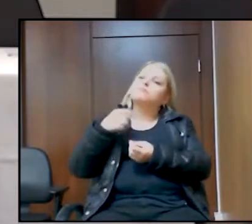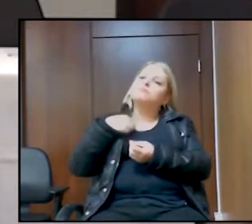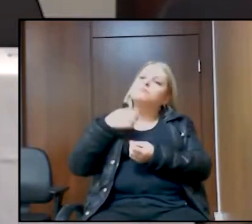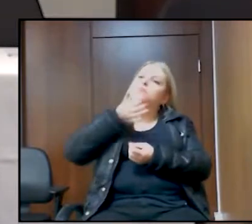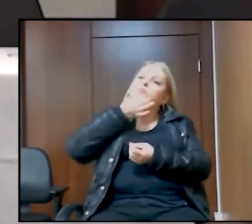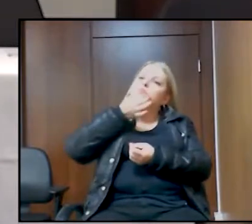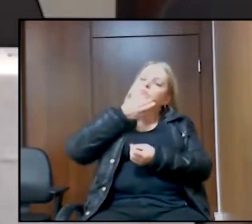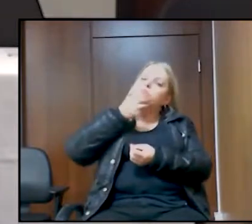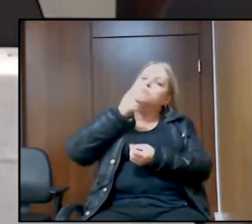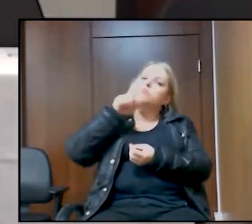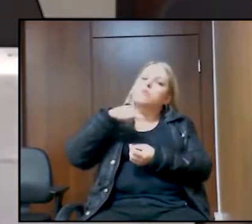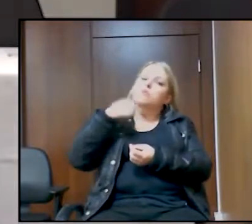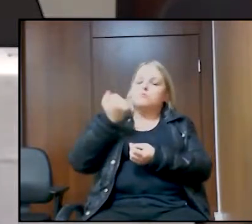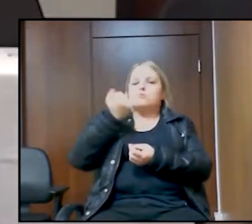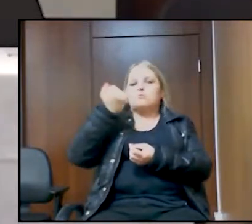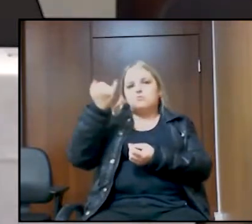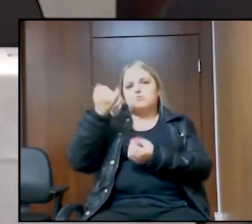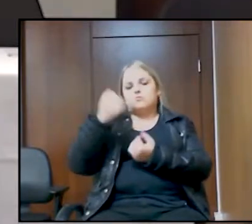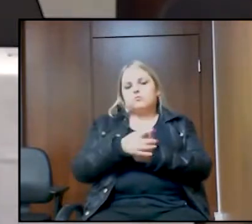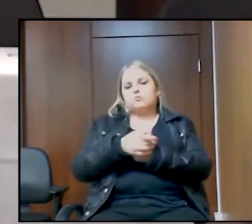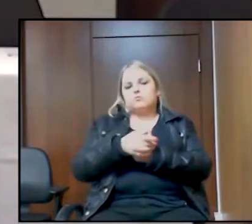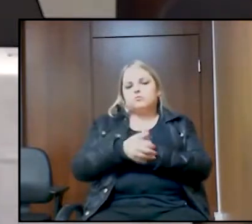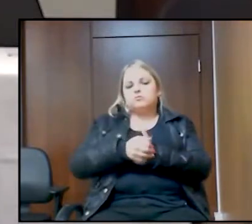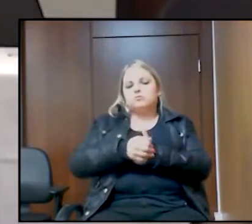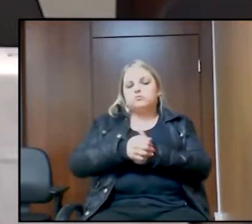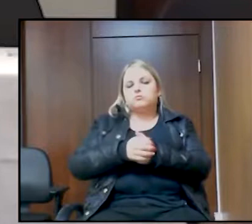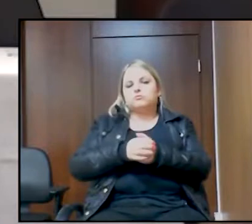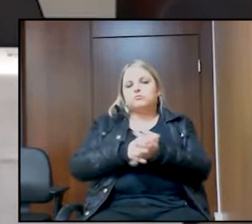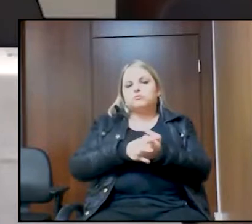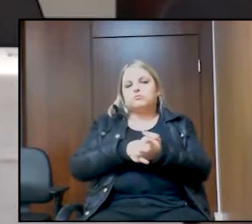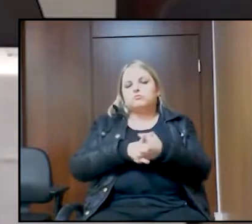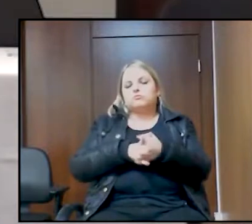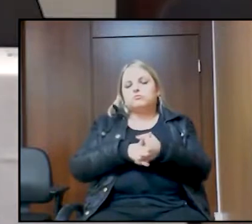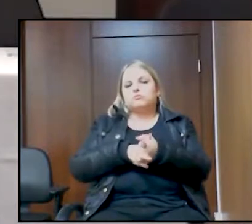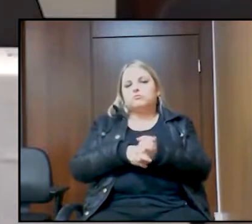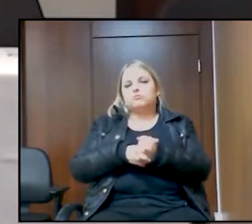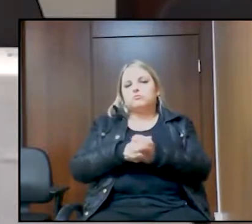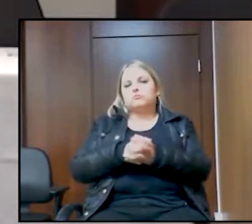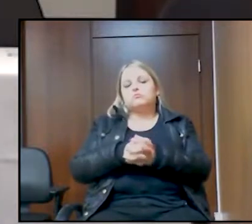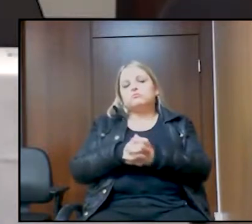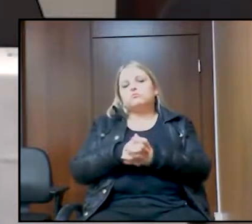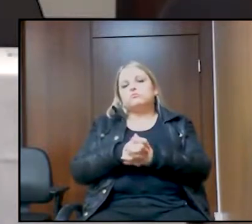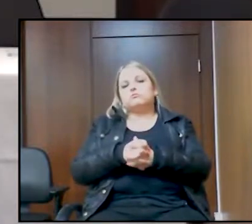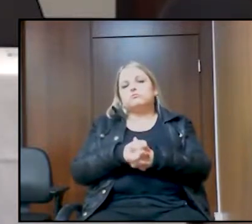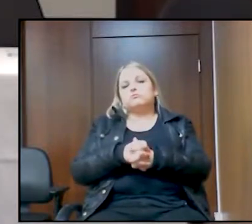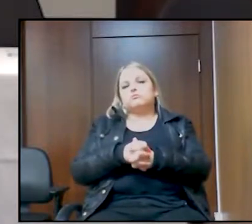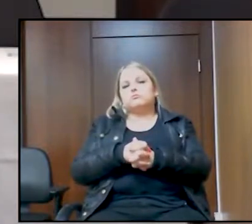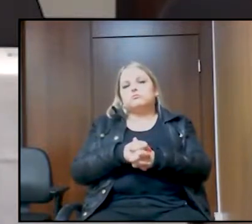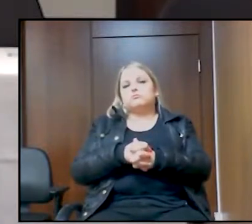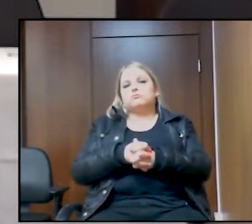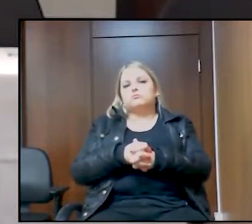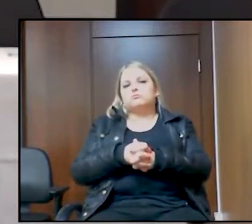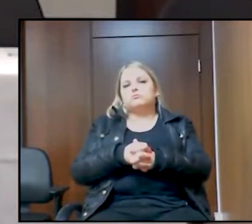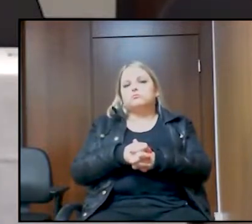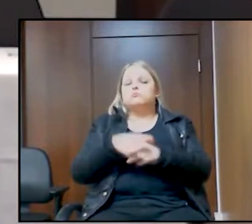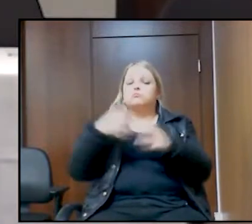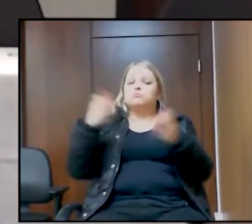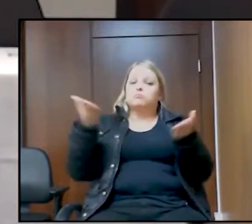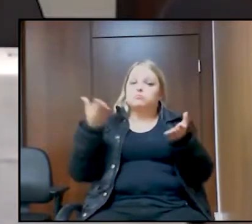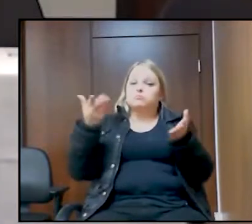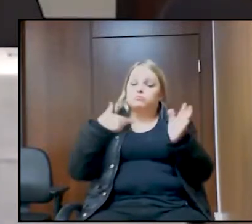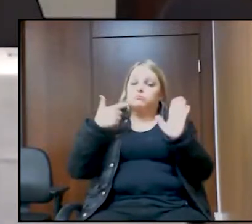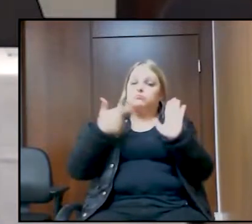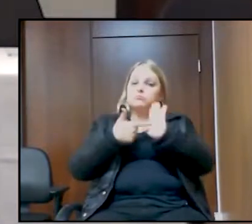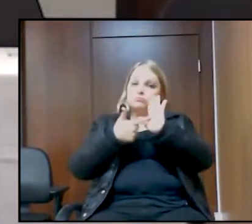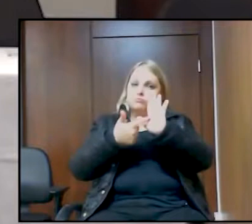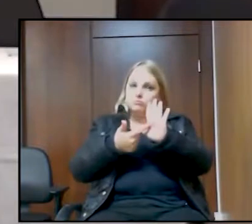se considerar, né? E no caso de uma das questões que eu vou levantar, em